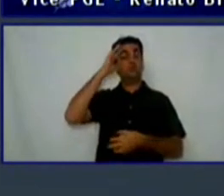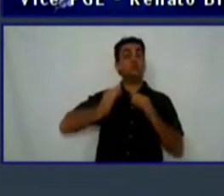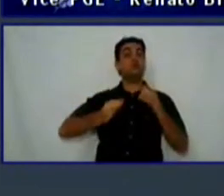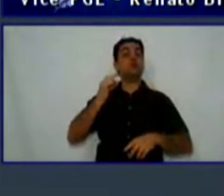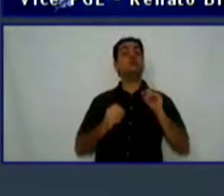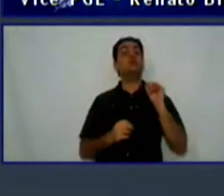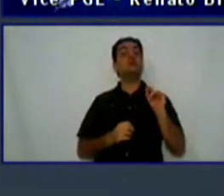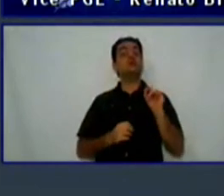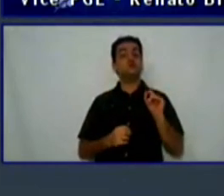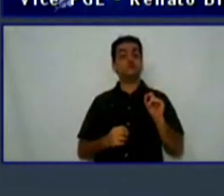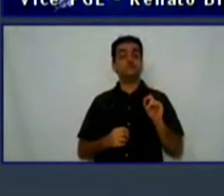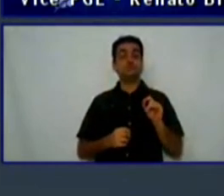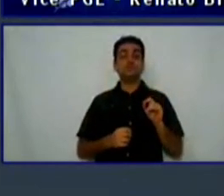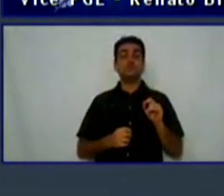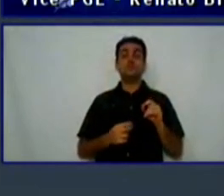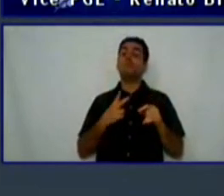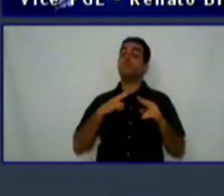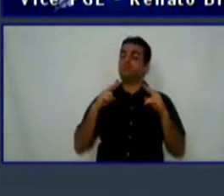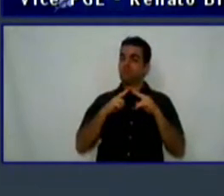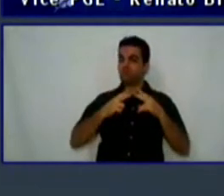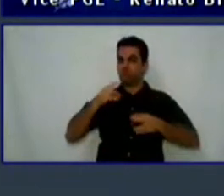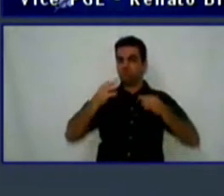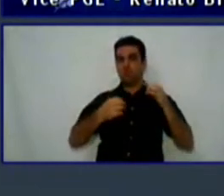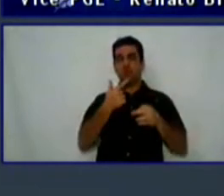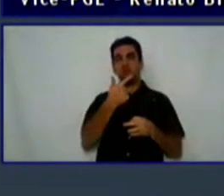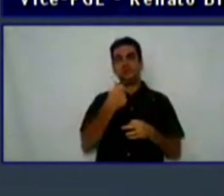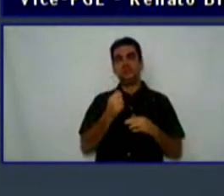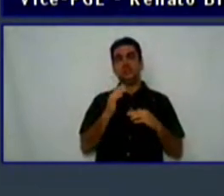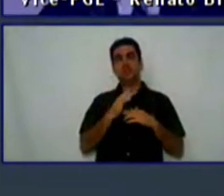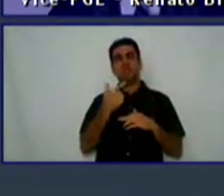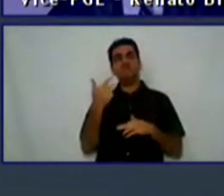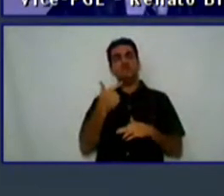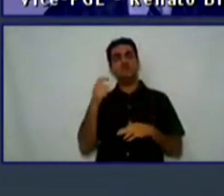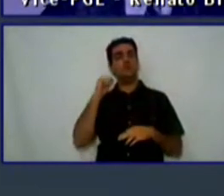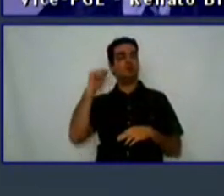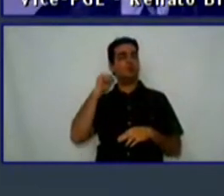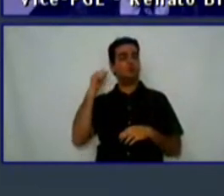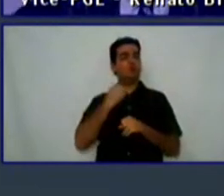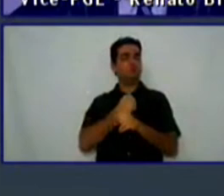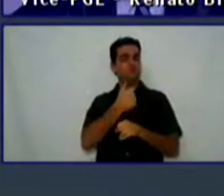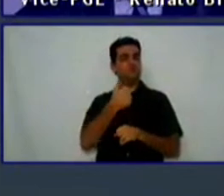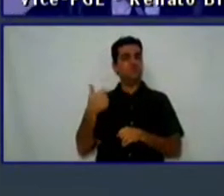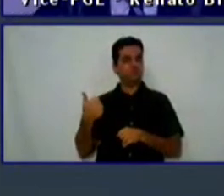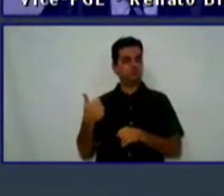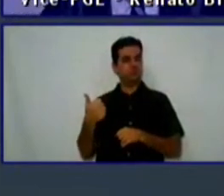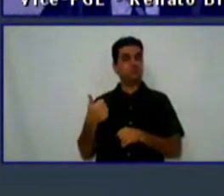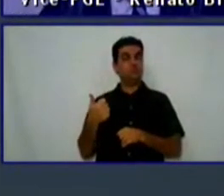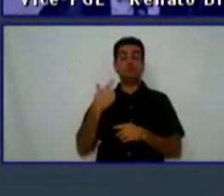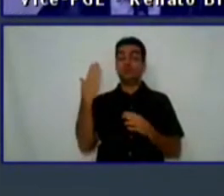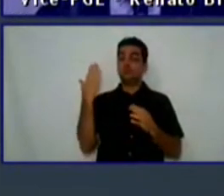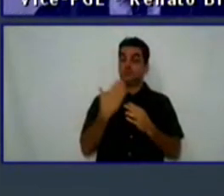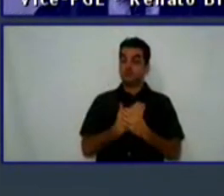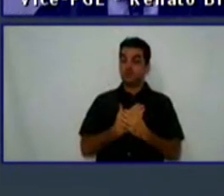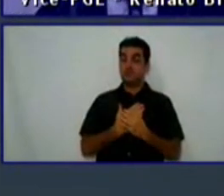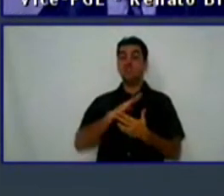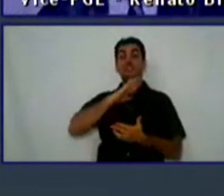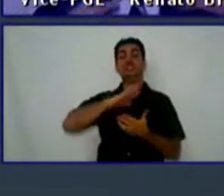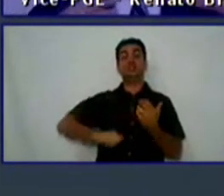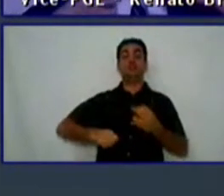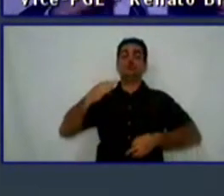seguinte: na sessão por meio eletrônico de 16 a 22 de abril de 2021, o processo foi retirado